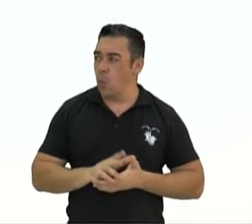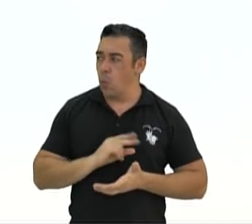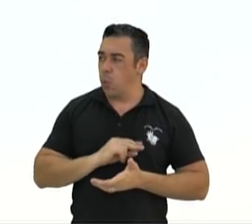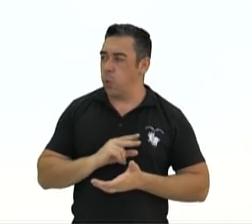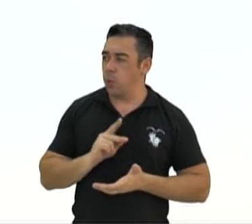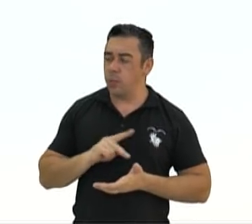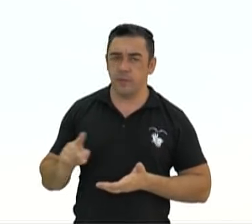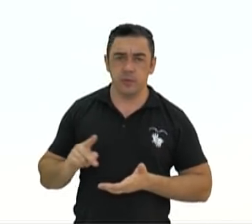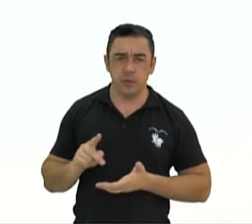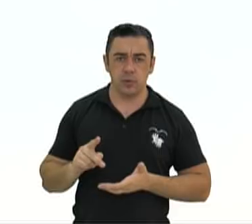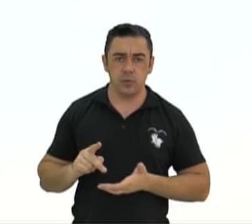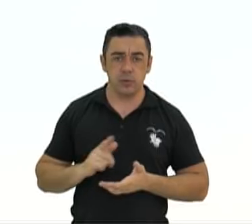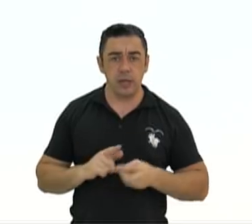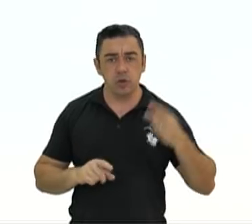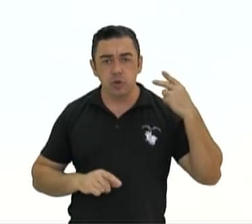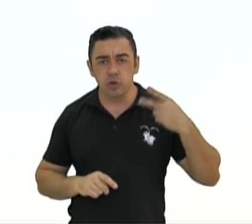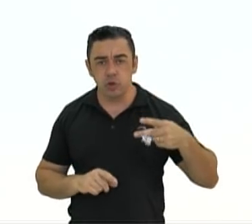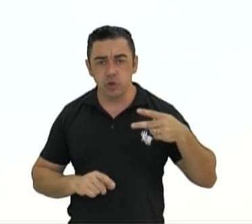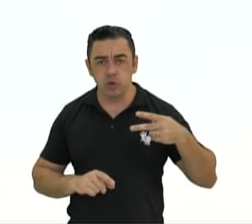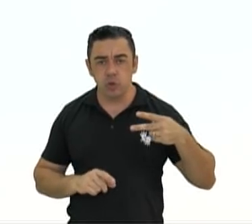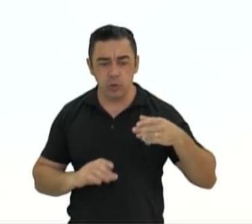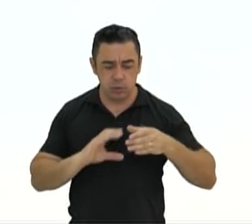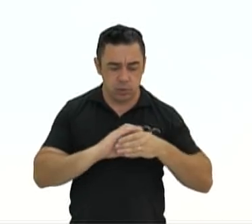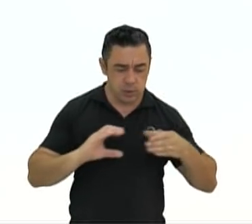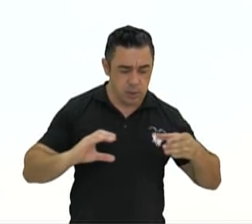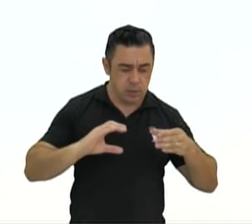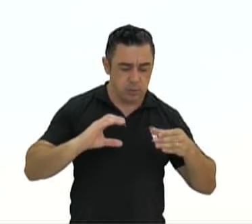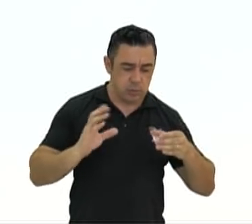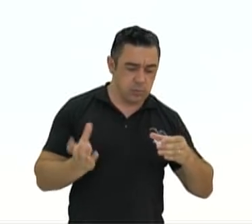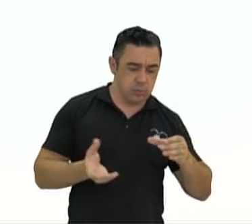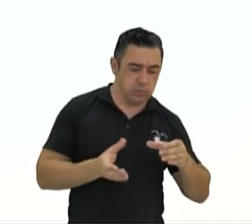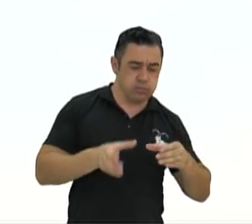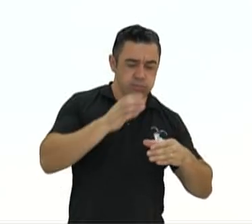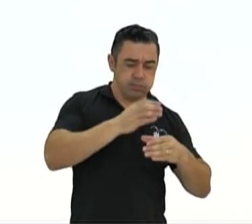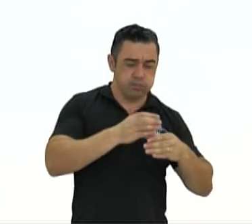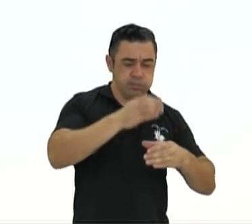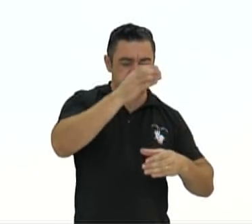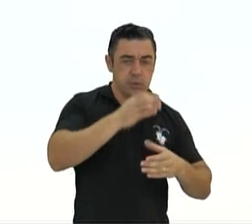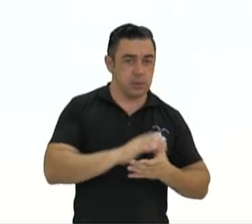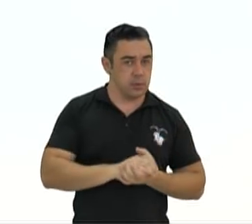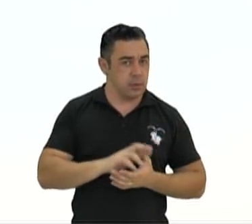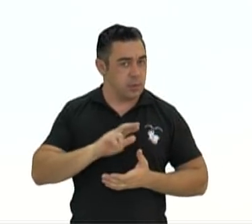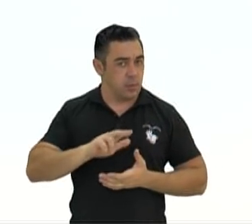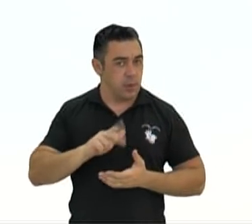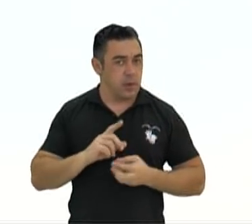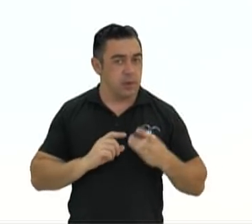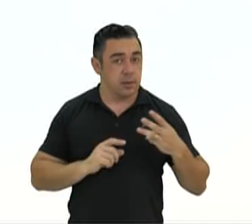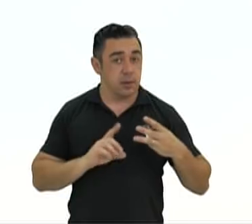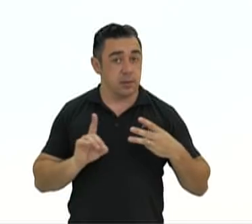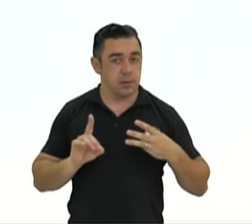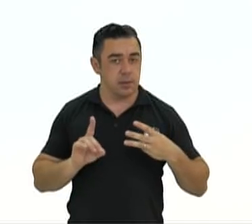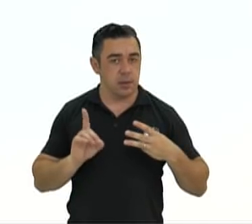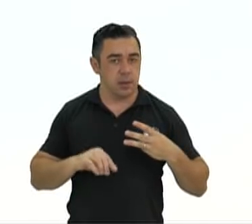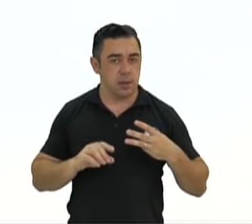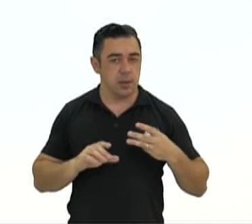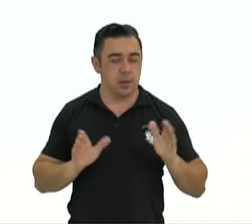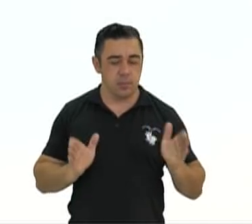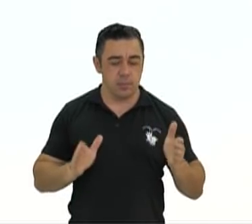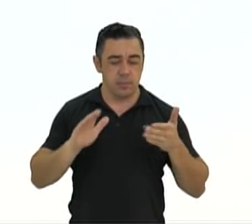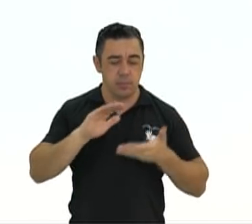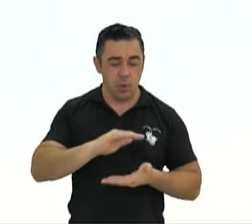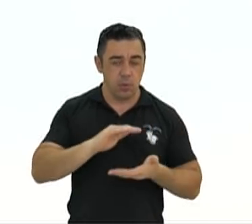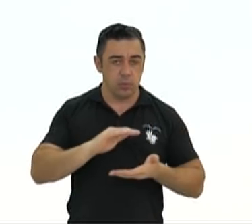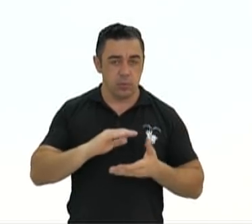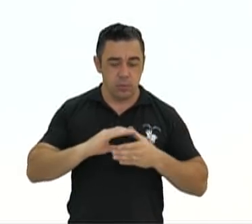céu, tem 2 retângulos ali? Não é retângulo porque é tridimensional, são 2 blocos